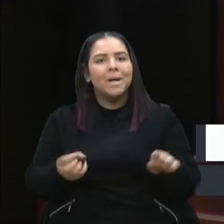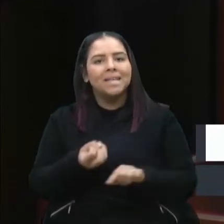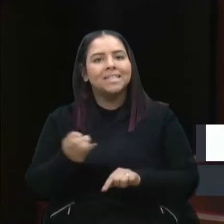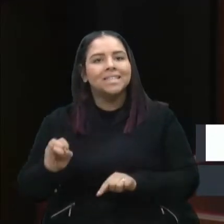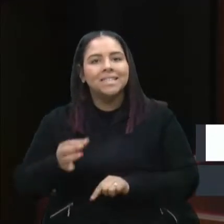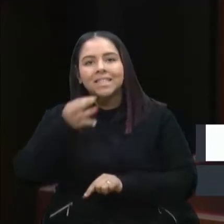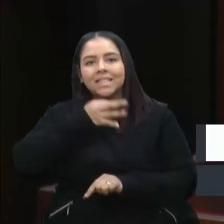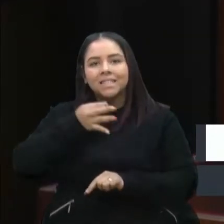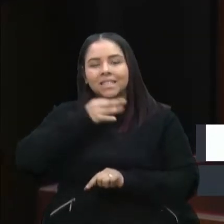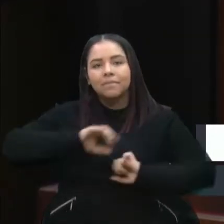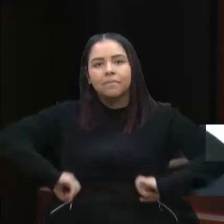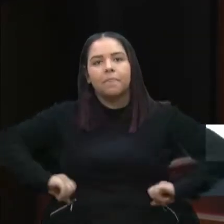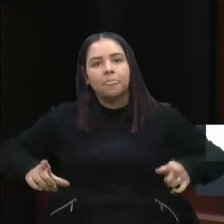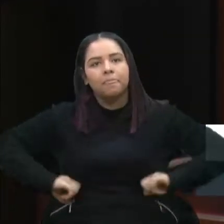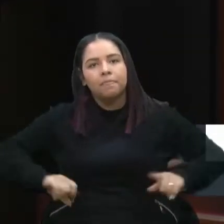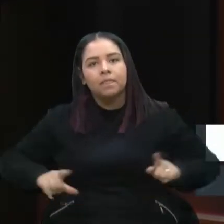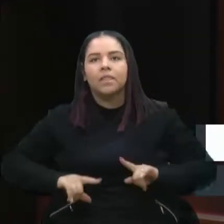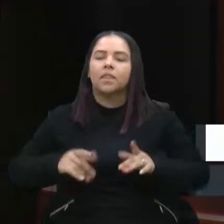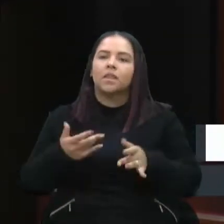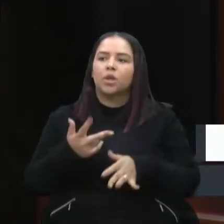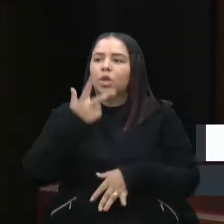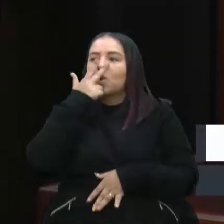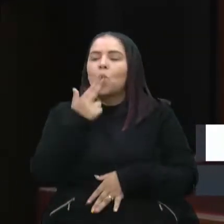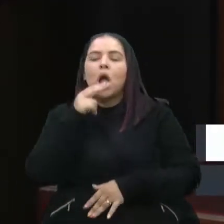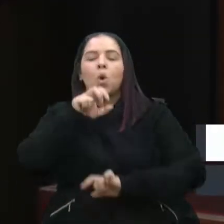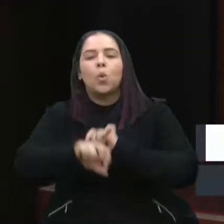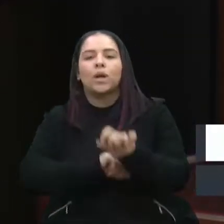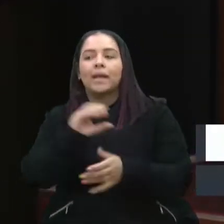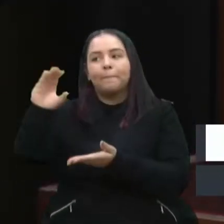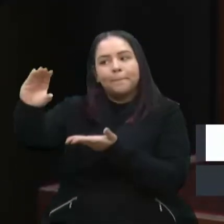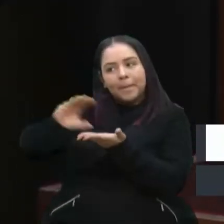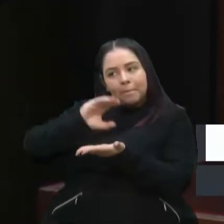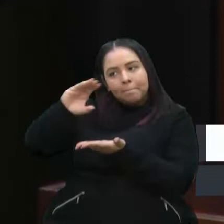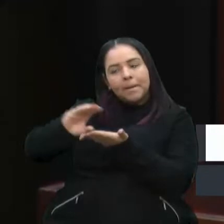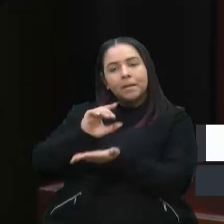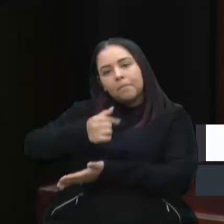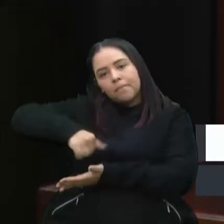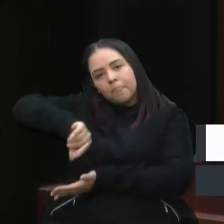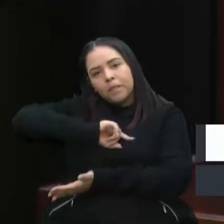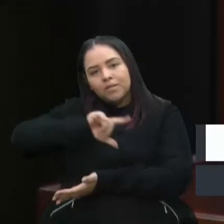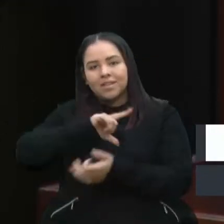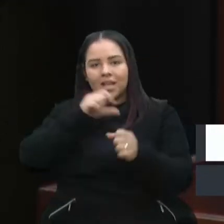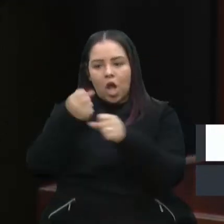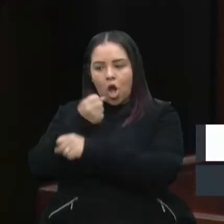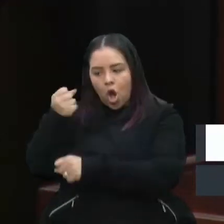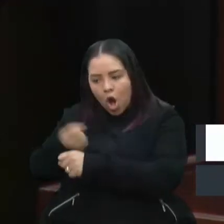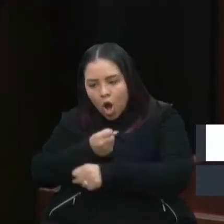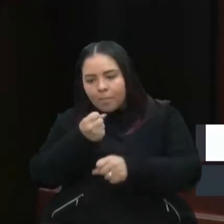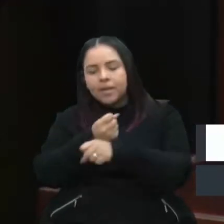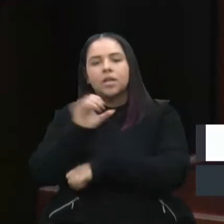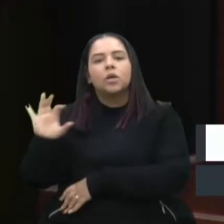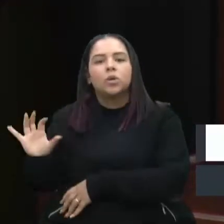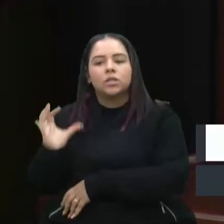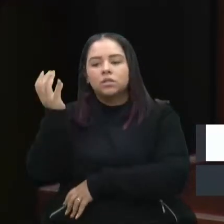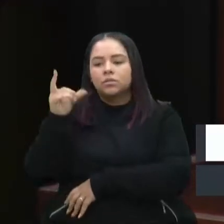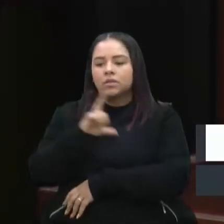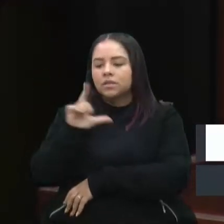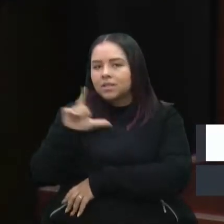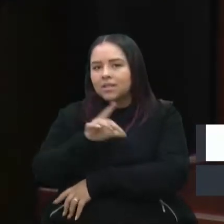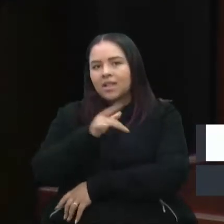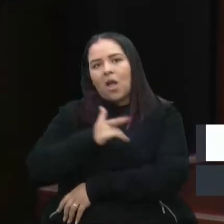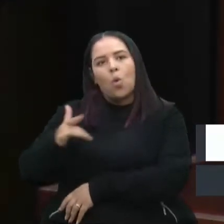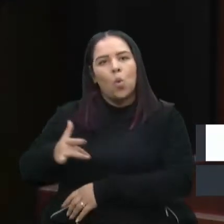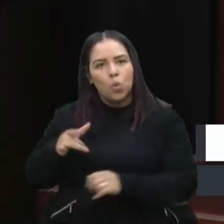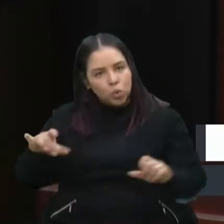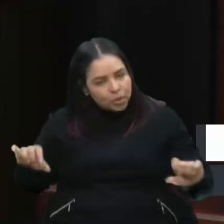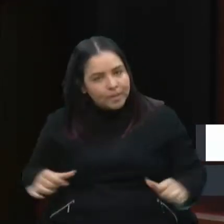hoje gastasse exatamente o que ela arrecada, nós teríamos obras andando, nós teríamos uma saúde melhor,